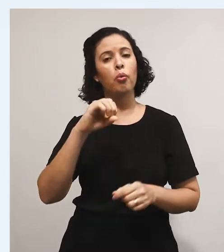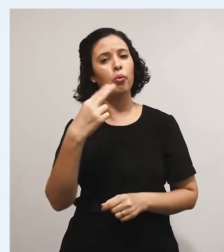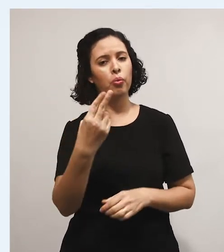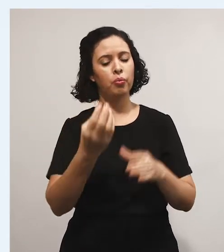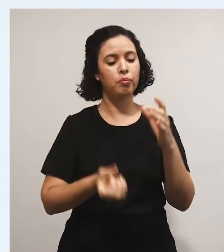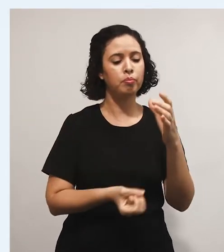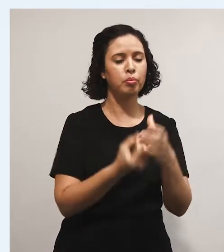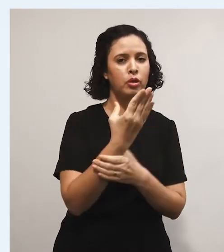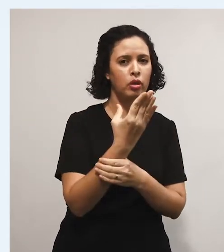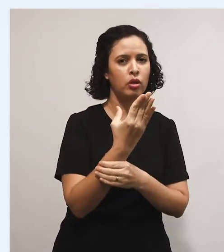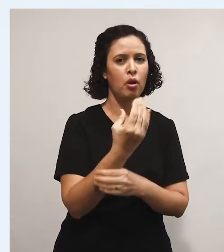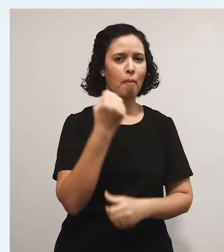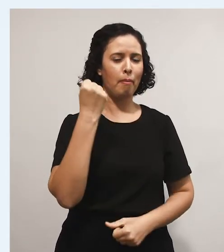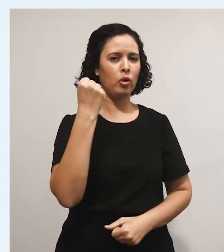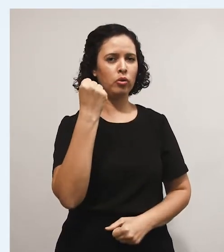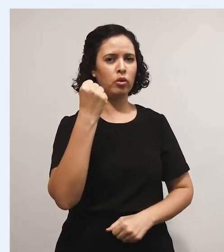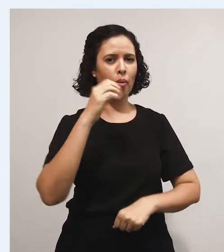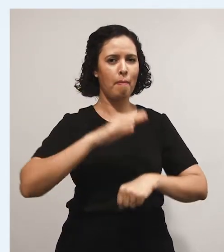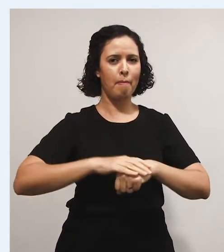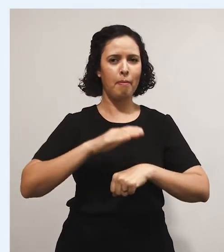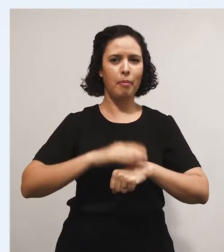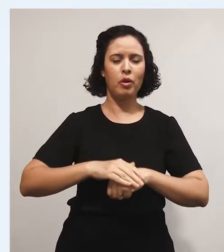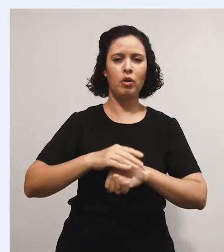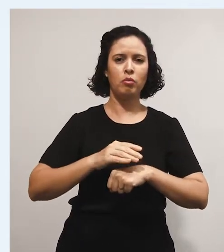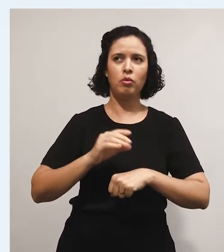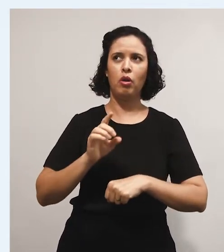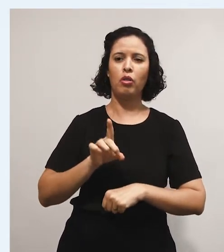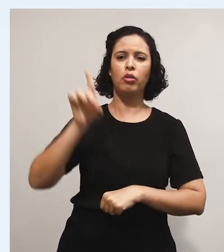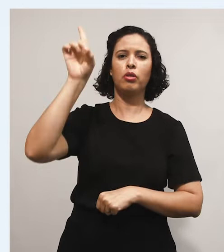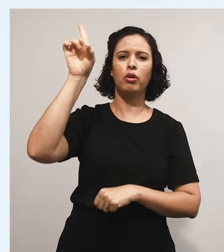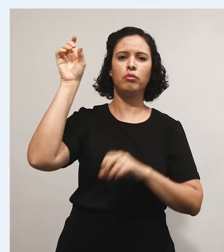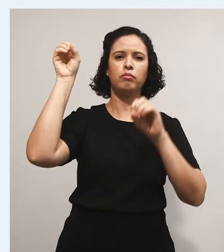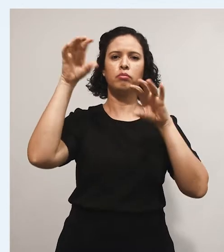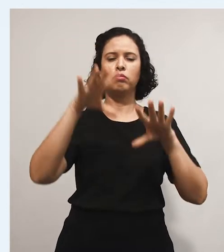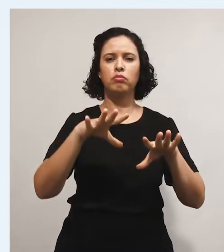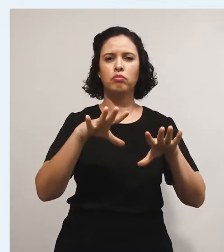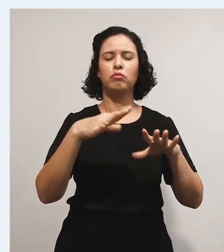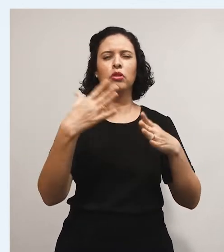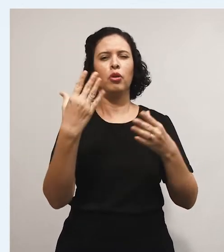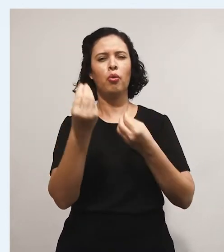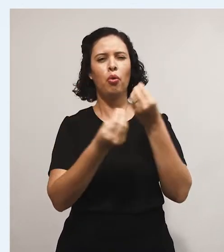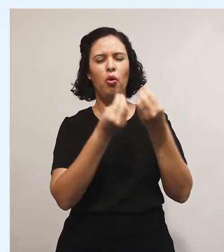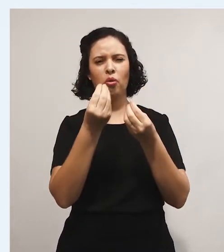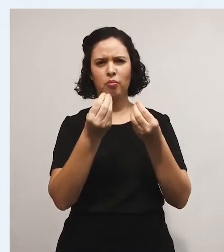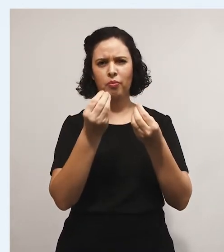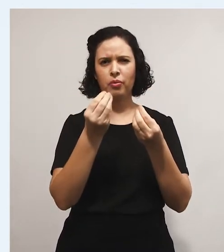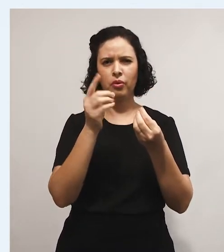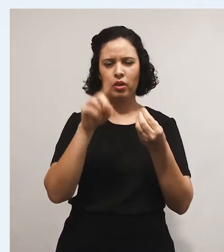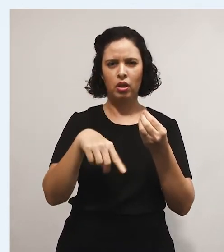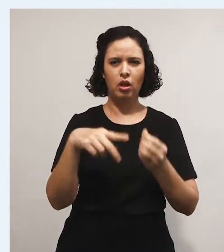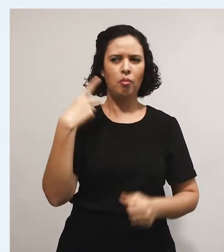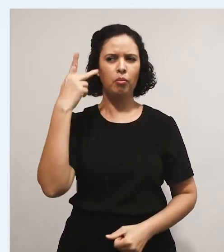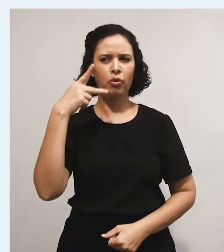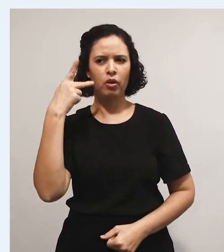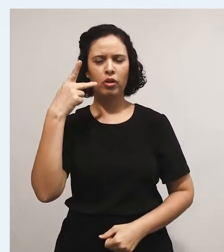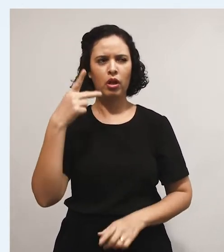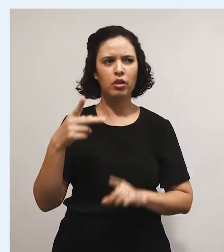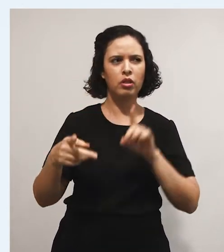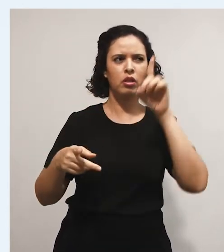divina do poder político. Como é que a política tem essa relação com a